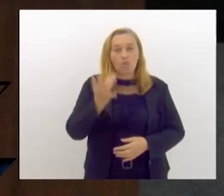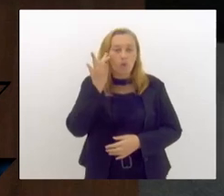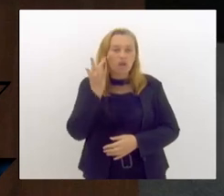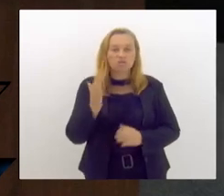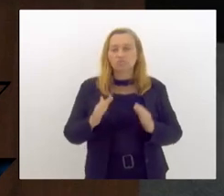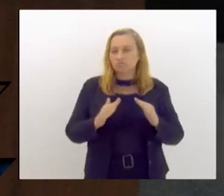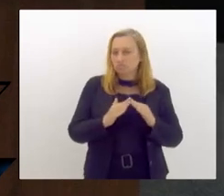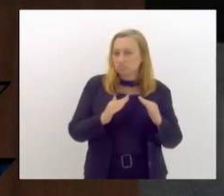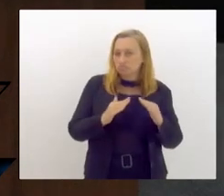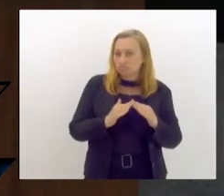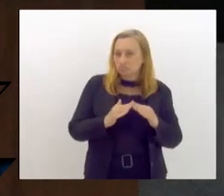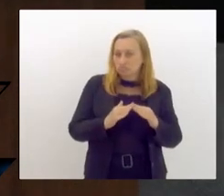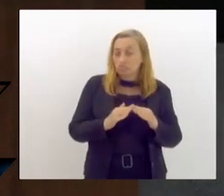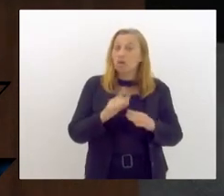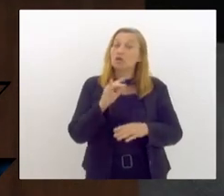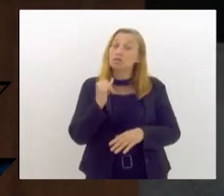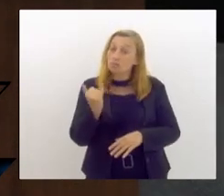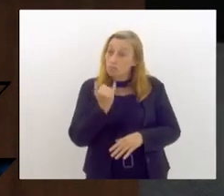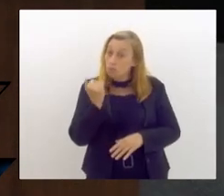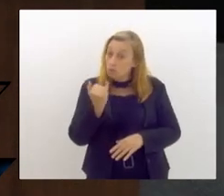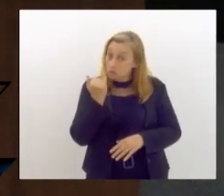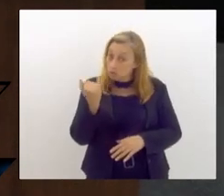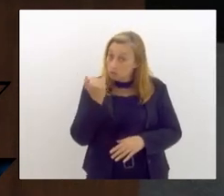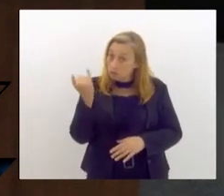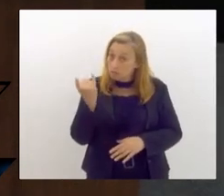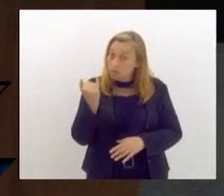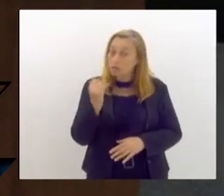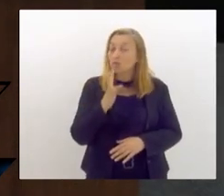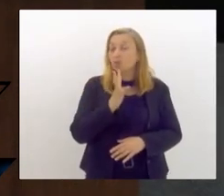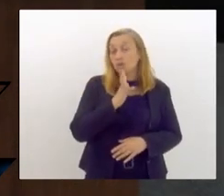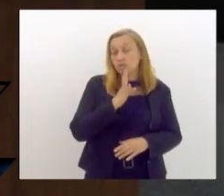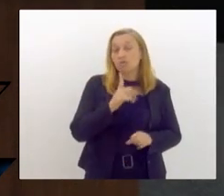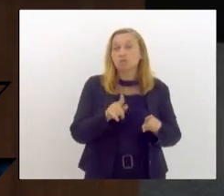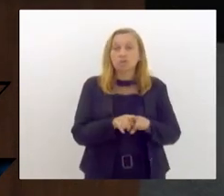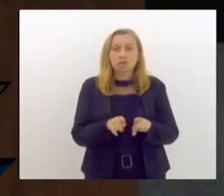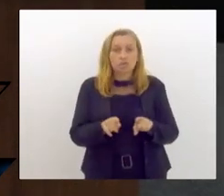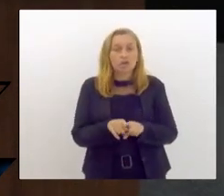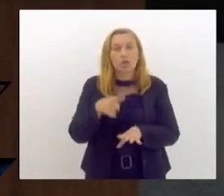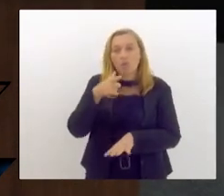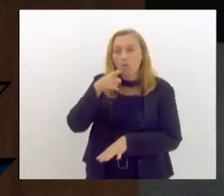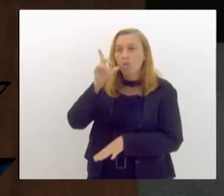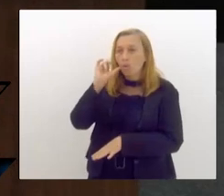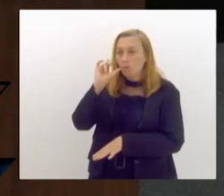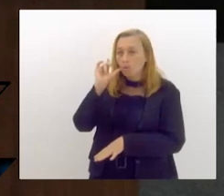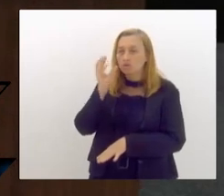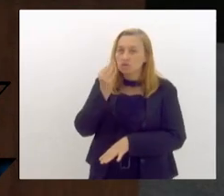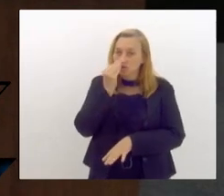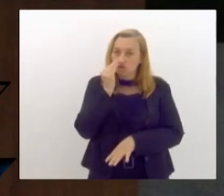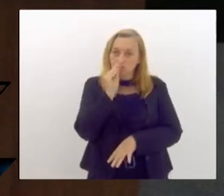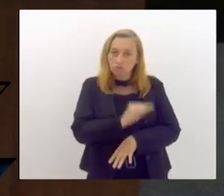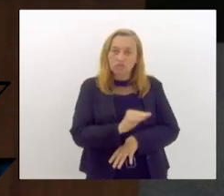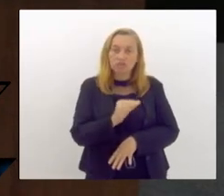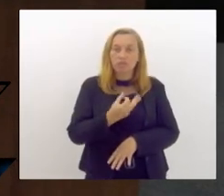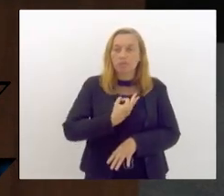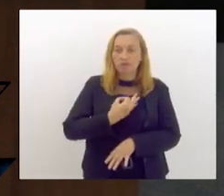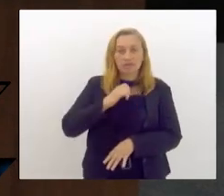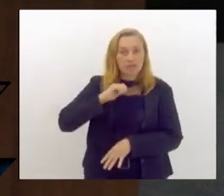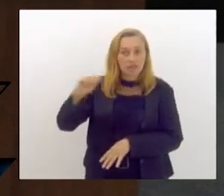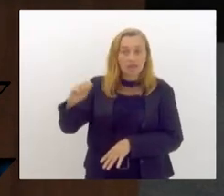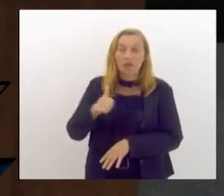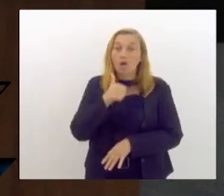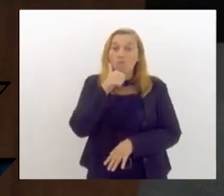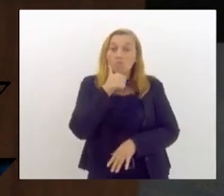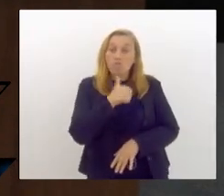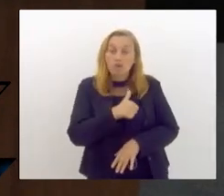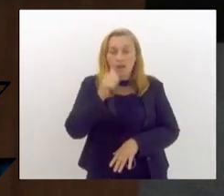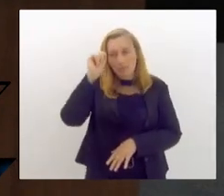essa casa, seria muito importante esse reconhecimento. Ontem, negamos uma medalha a uma